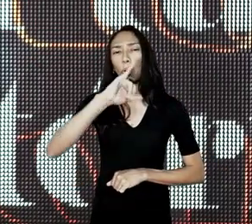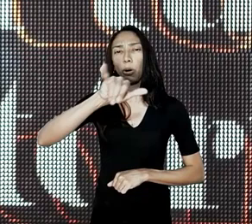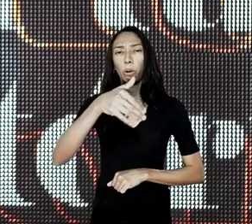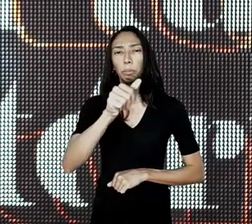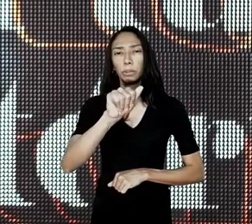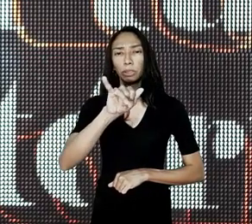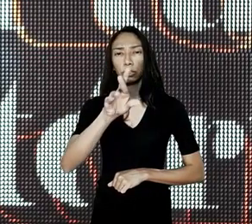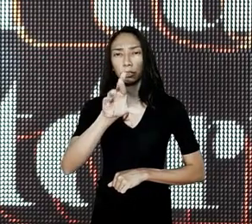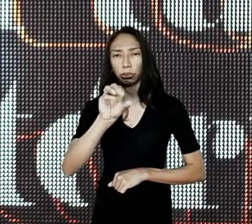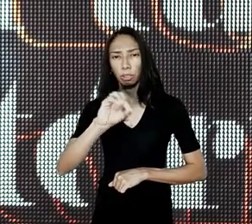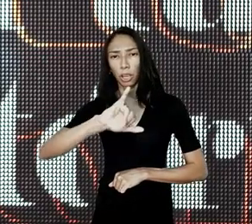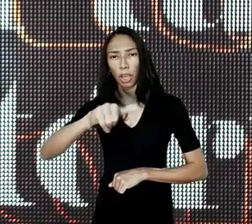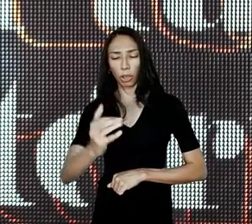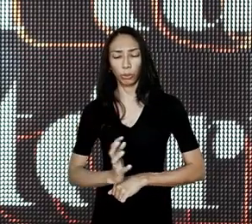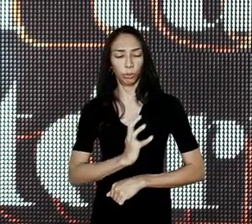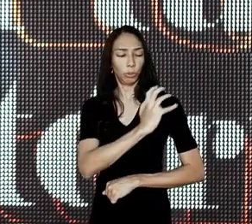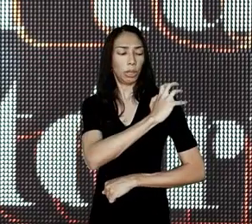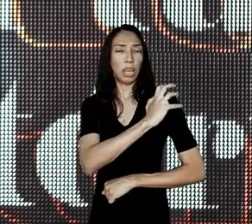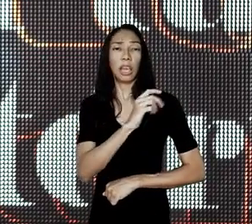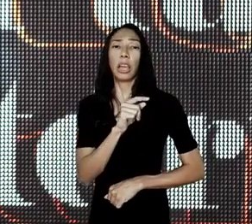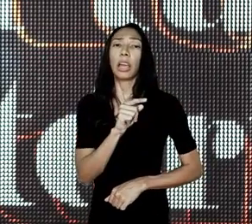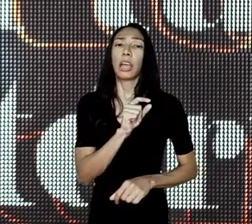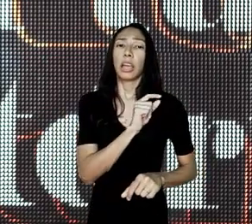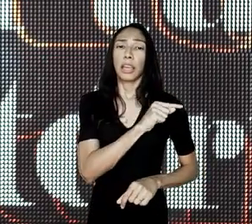mulher hemorrágica, quem era mais importante?